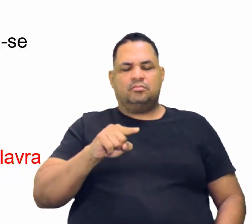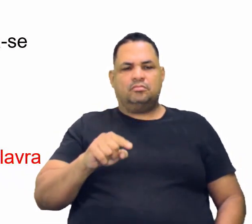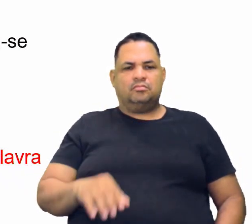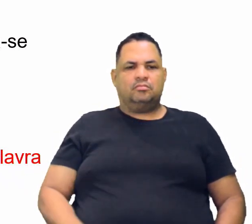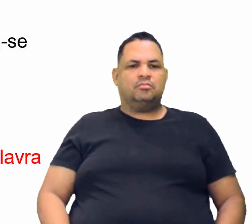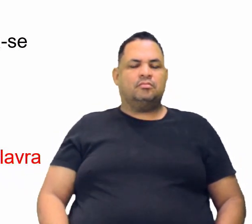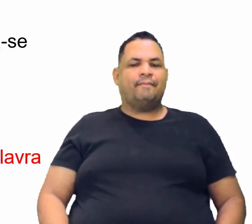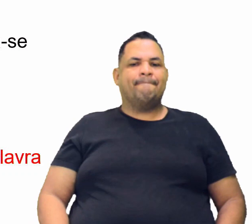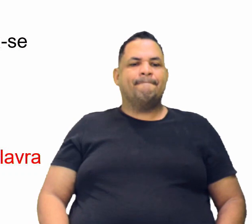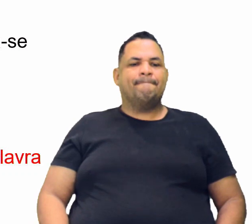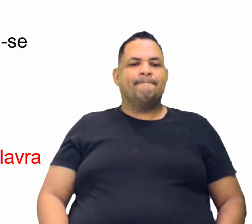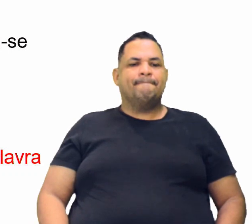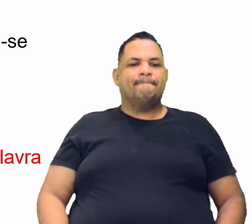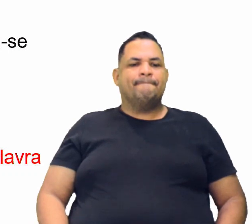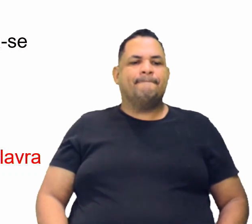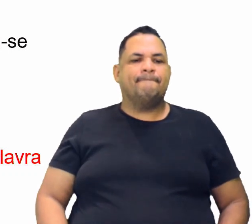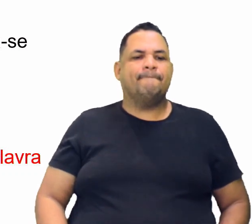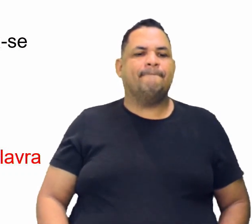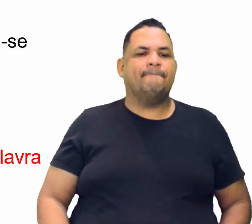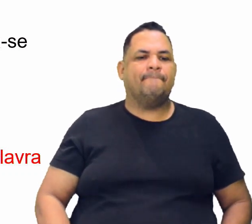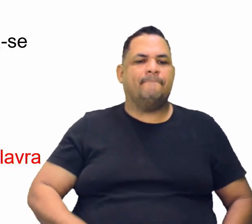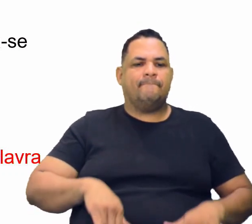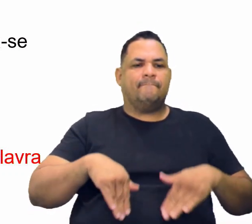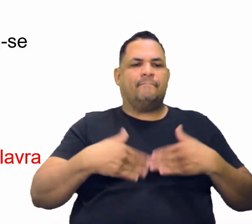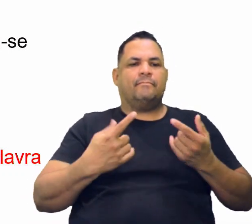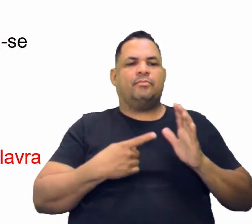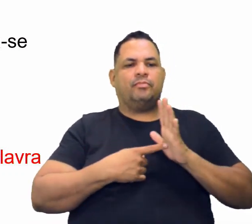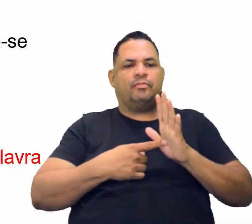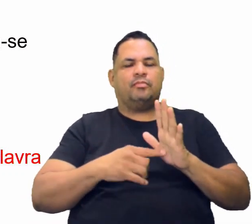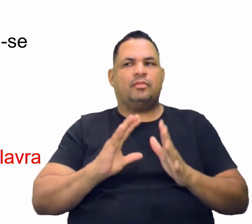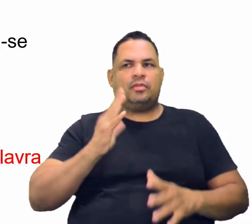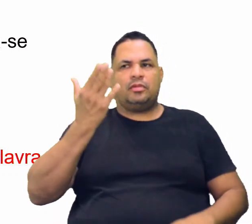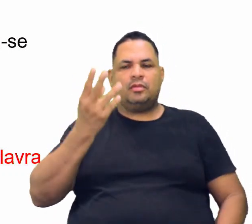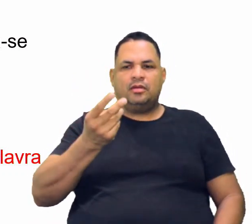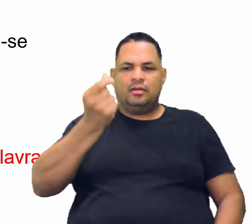fazer também não é impessoal? Quando indica tempo decorrido?